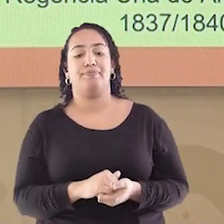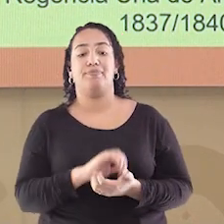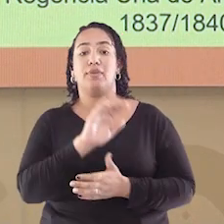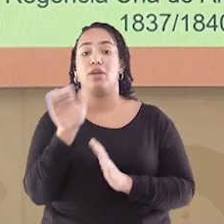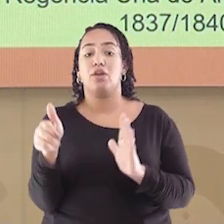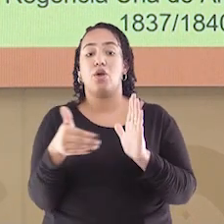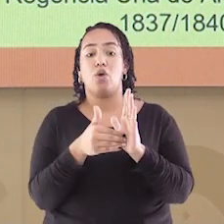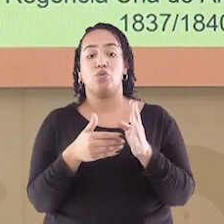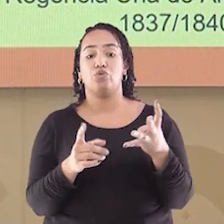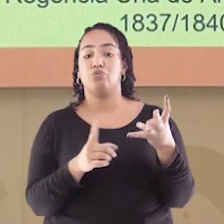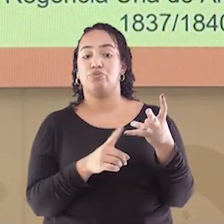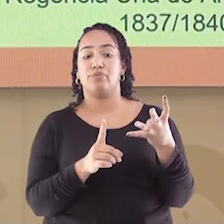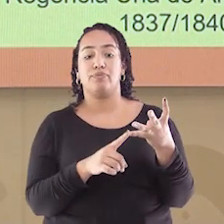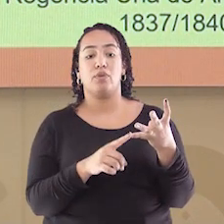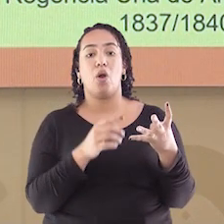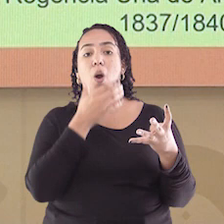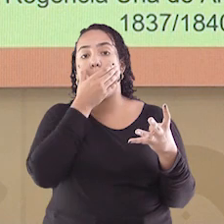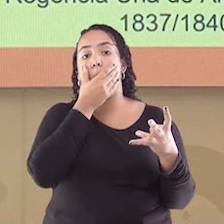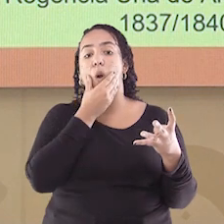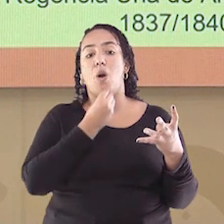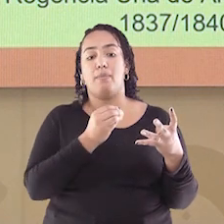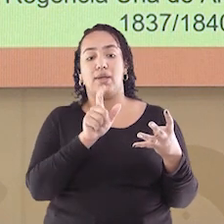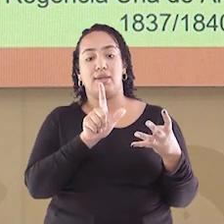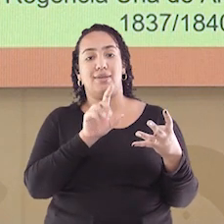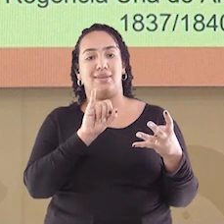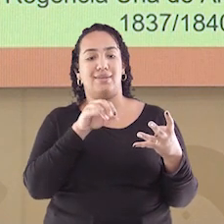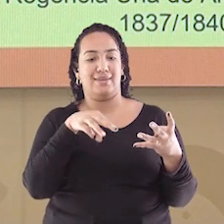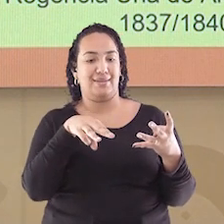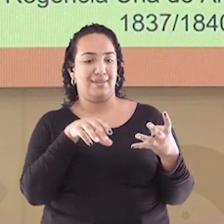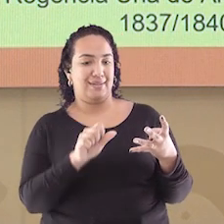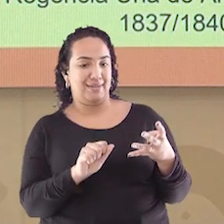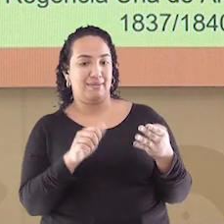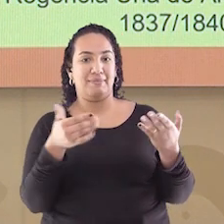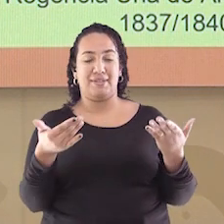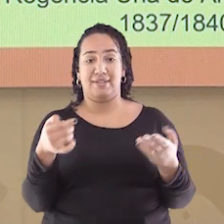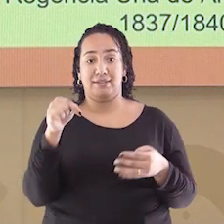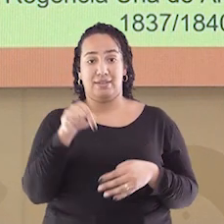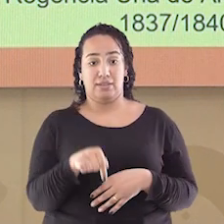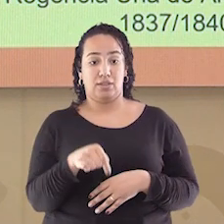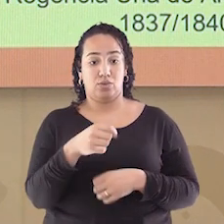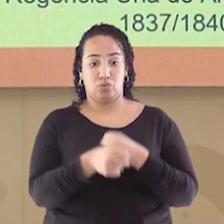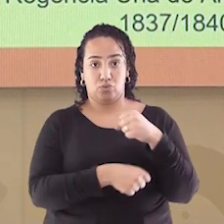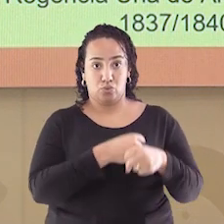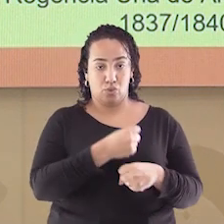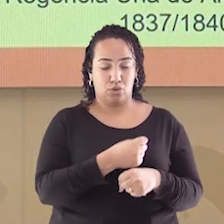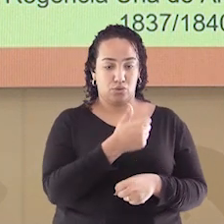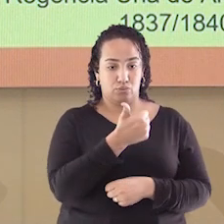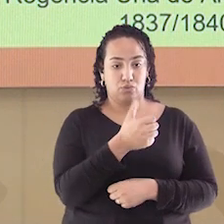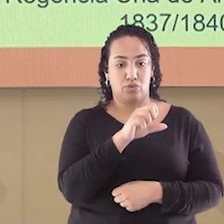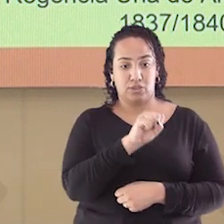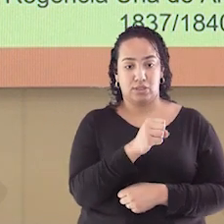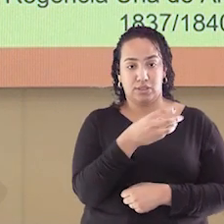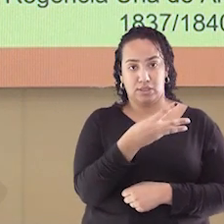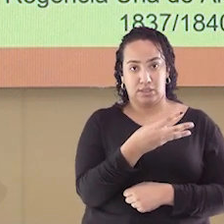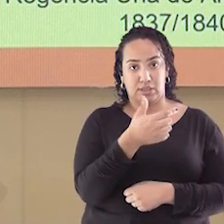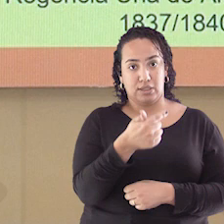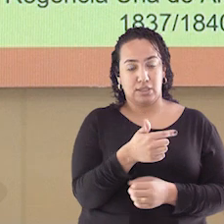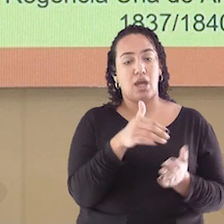última regência foi de Araújo Lima. Foi durante o governo do regente conservador, que durou de 1837